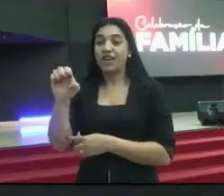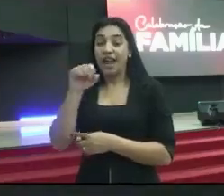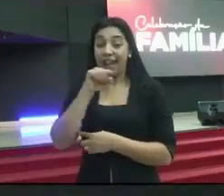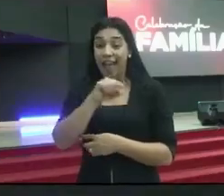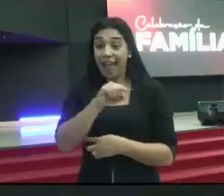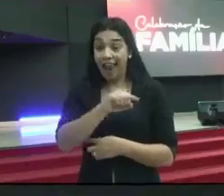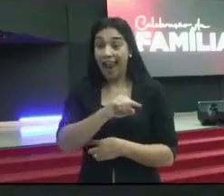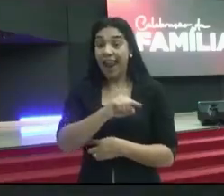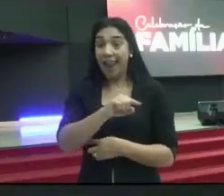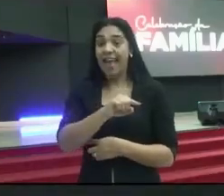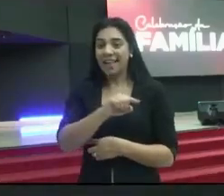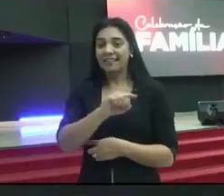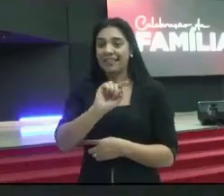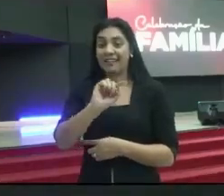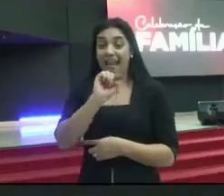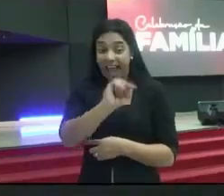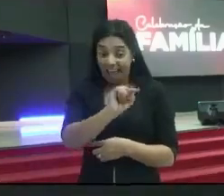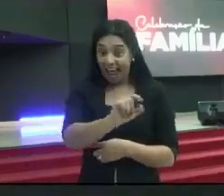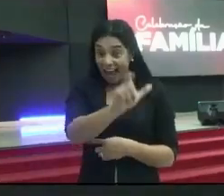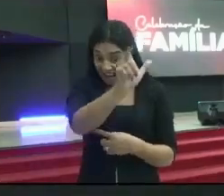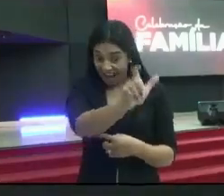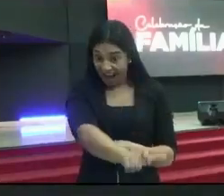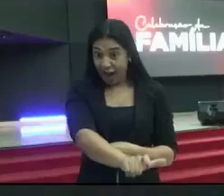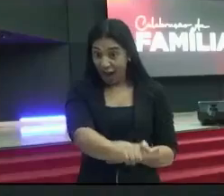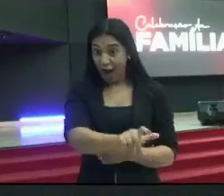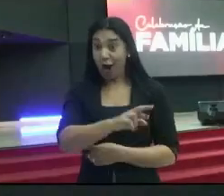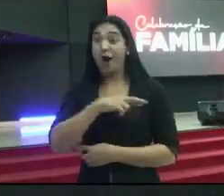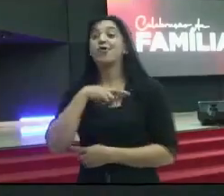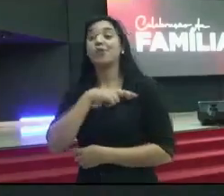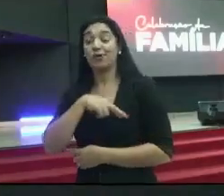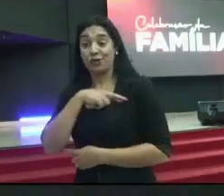cuja mãe foi Ruth.